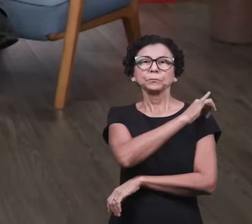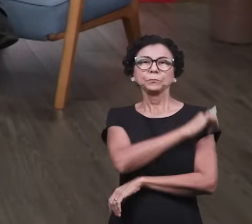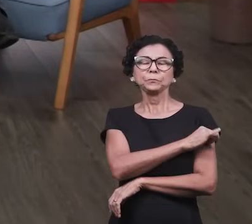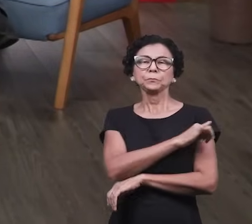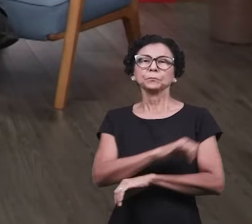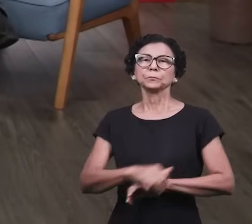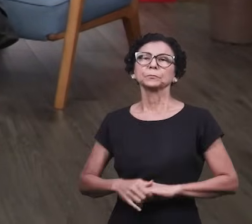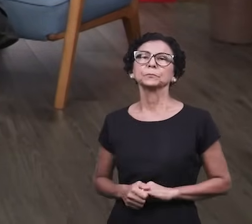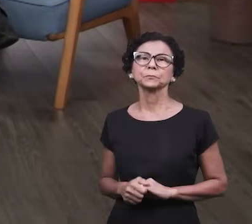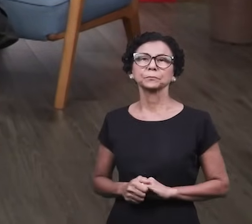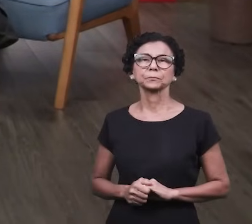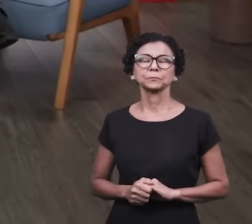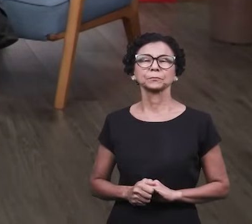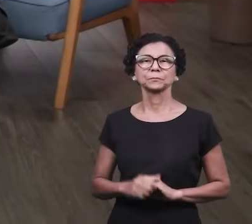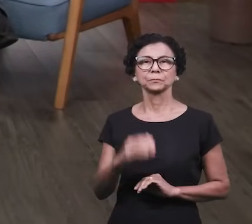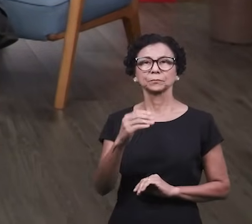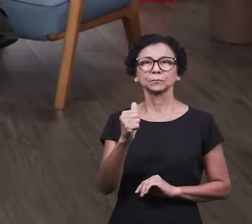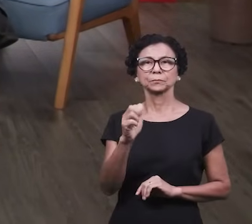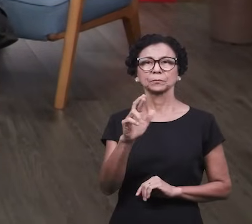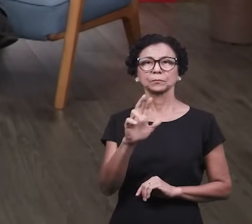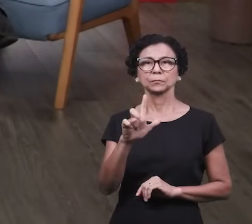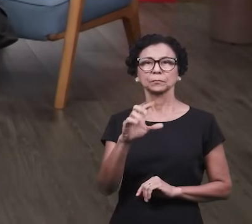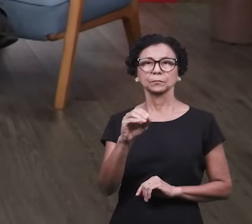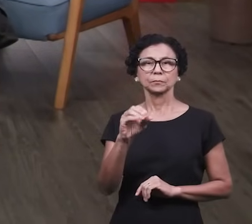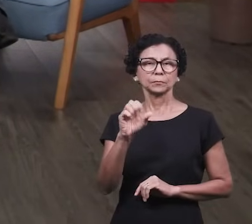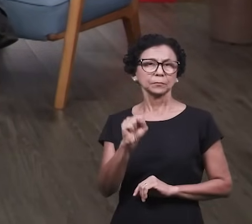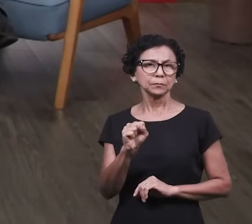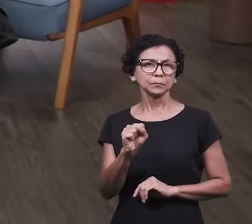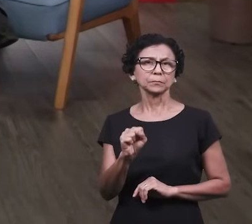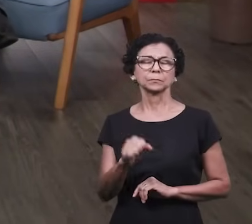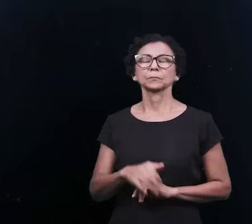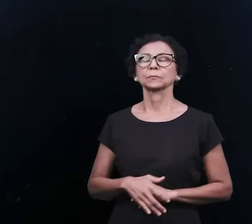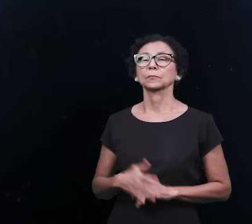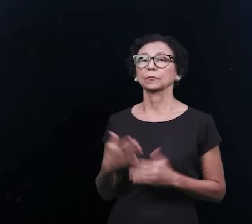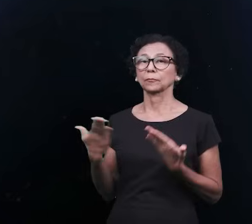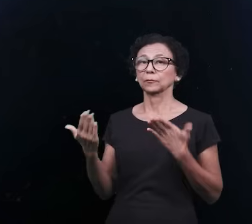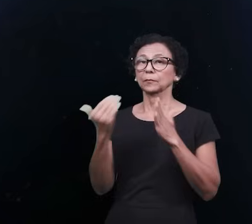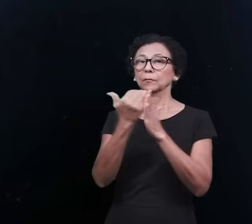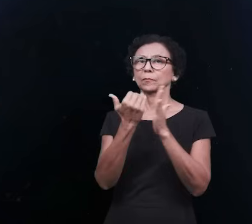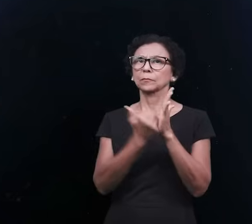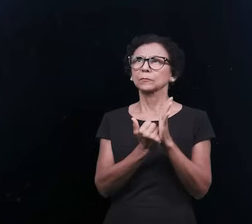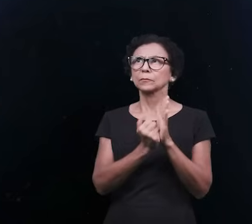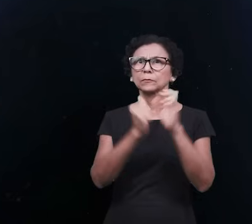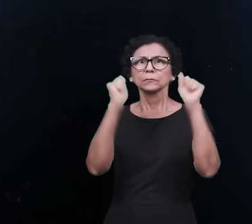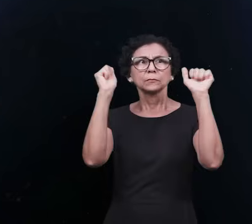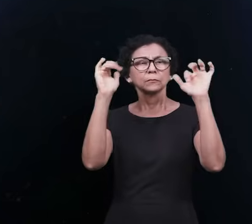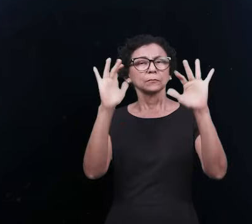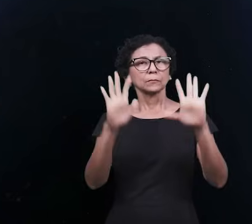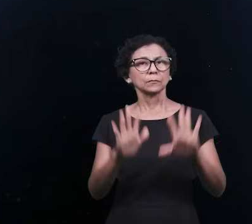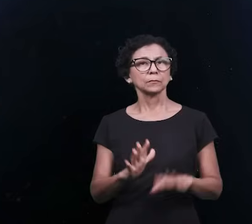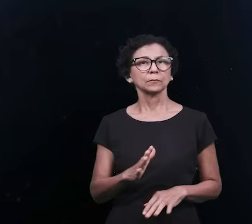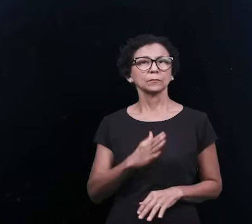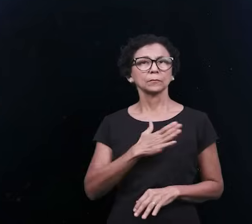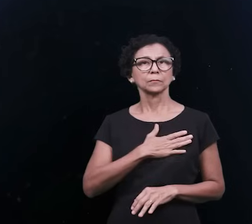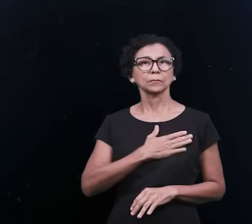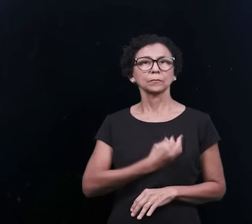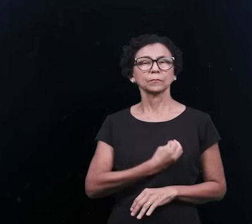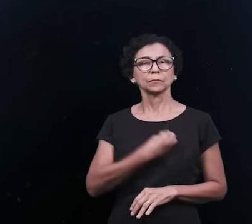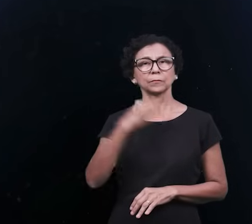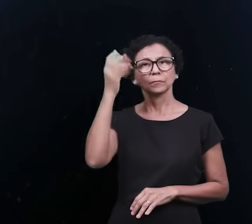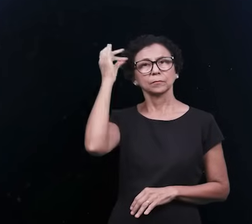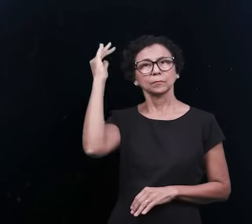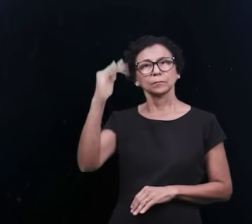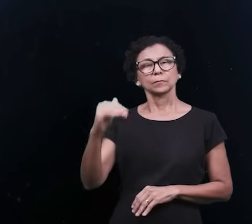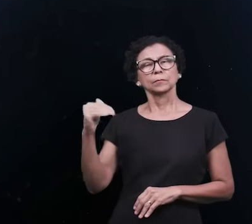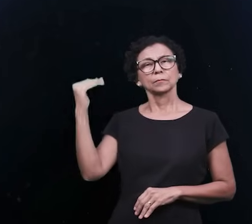capital, e quem enviou foi Carlos Roberto. E Carlos diz o seguinte: este programa tem sido fonte de bênçãos para meu crescimento